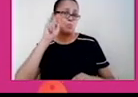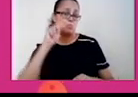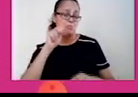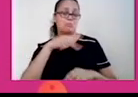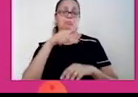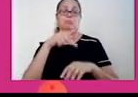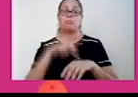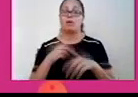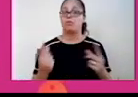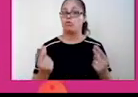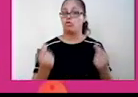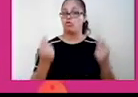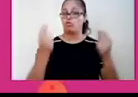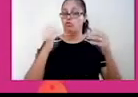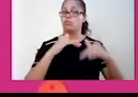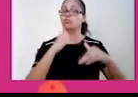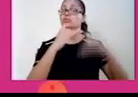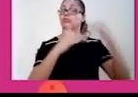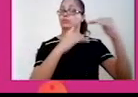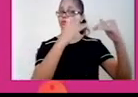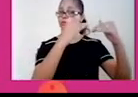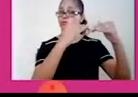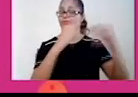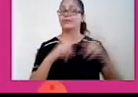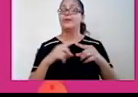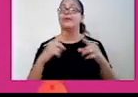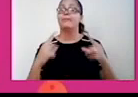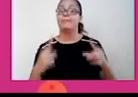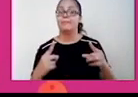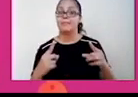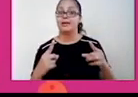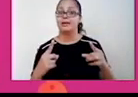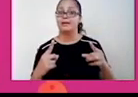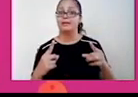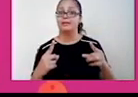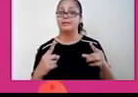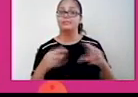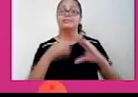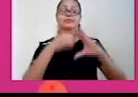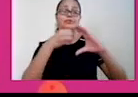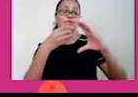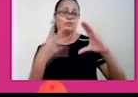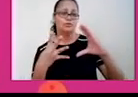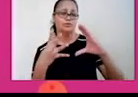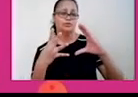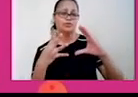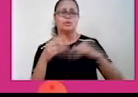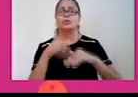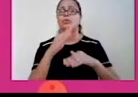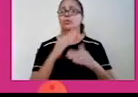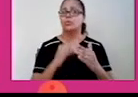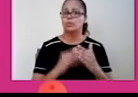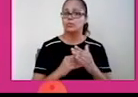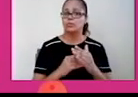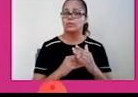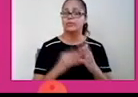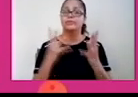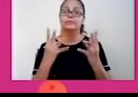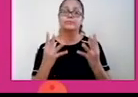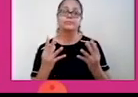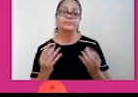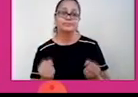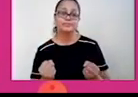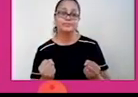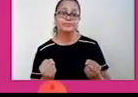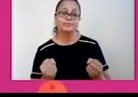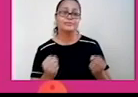rico, desenvolvido. Mas, ainda assim, apesar de reunir todas essas características, ela é considerada uma nação